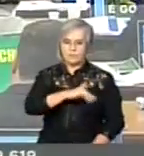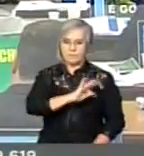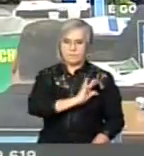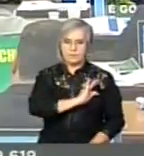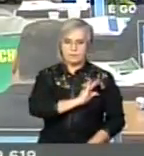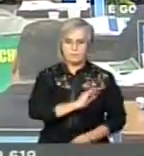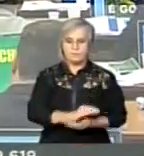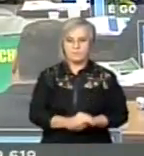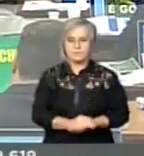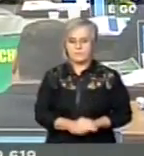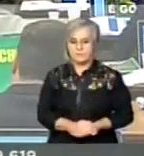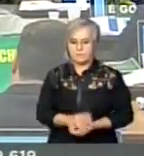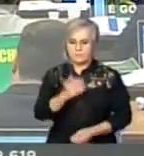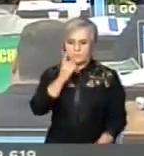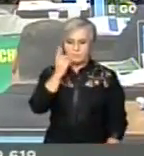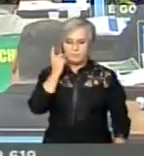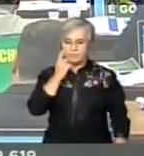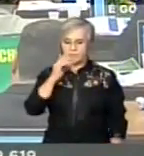Deputado Chico Alencar.